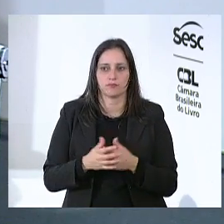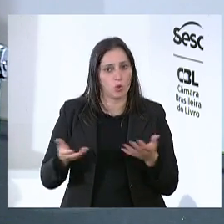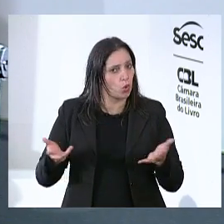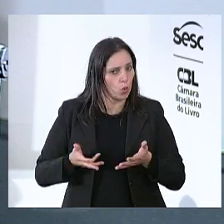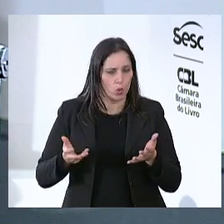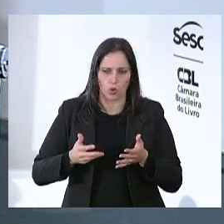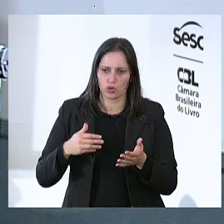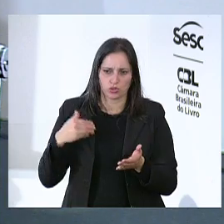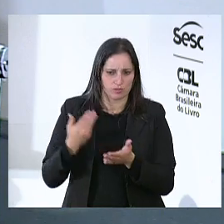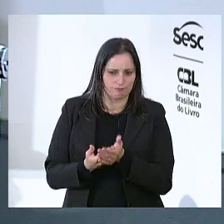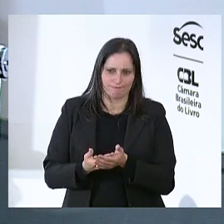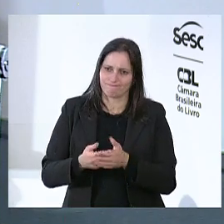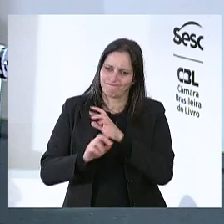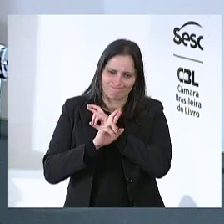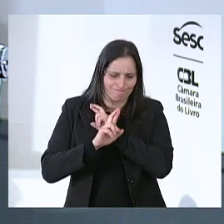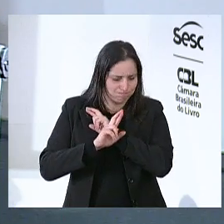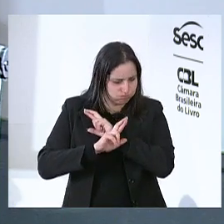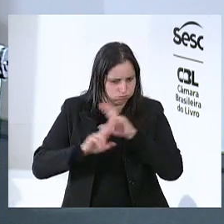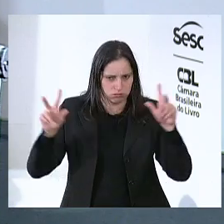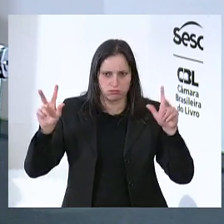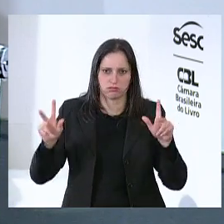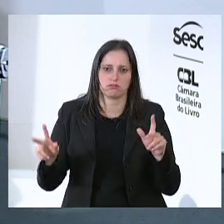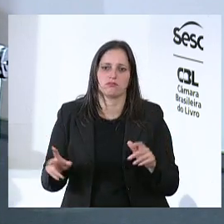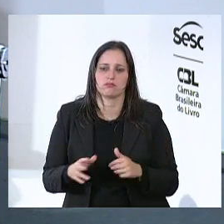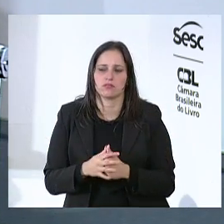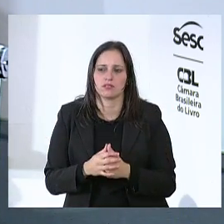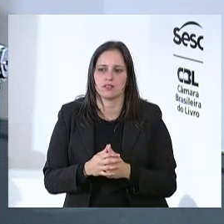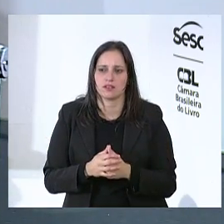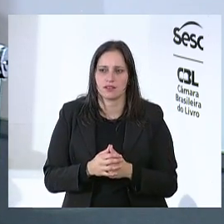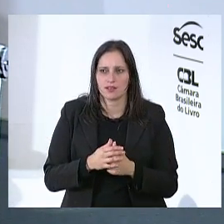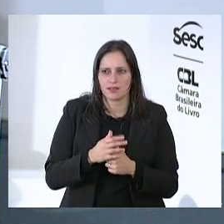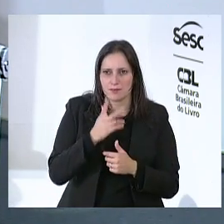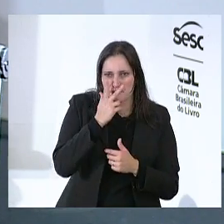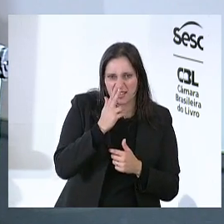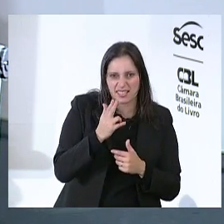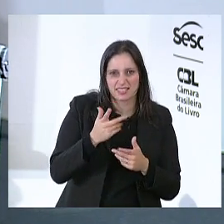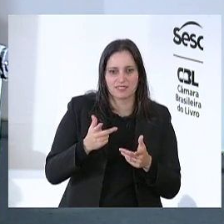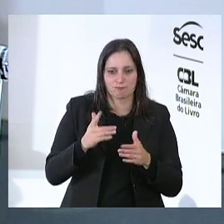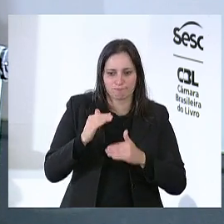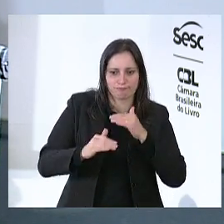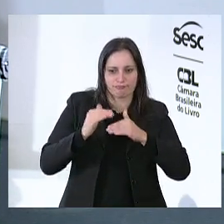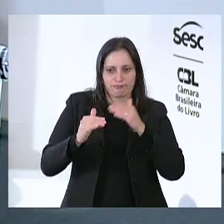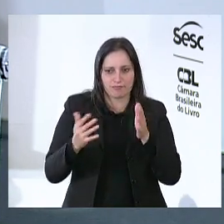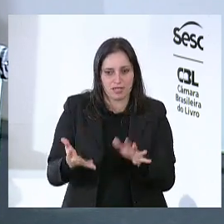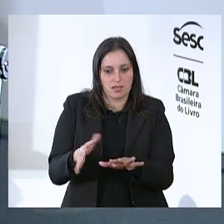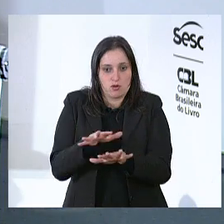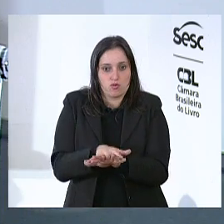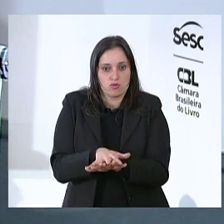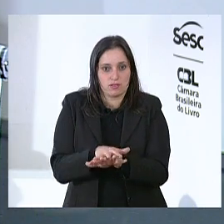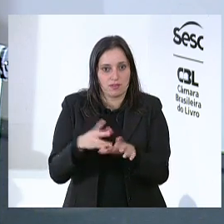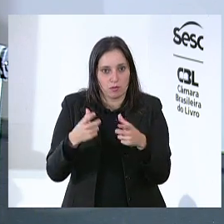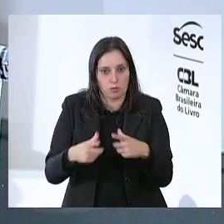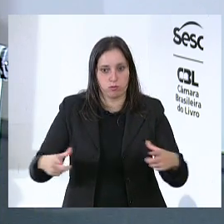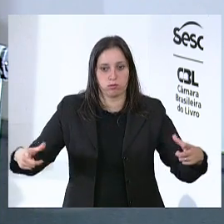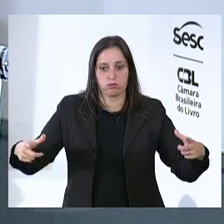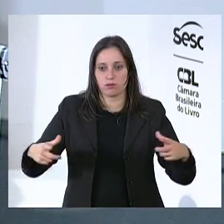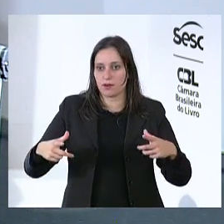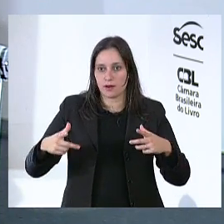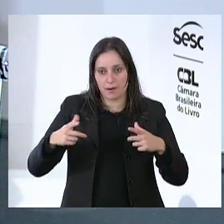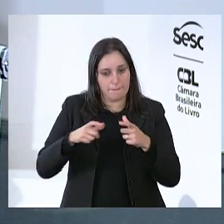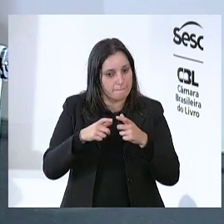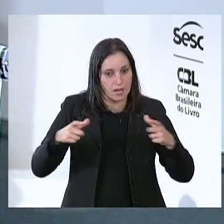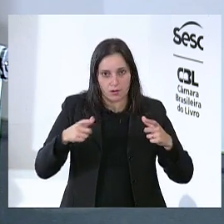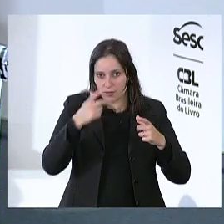diferente, que envolve, pela primeira vez, um processo amplo de inclusão da grande